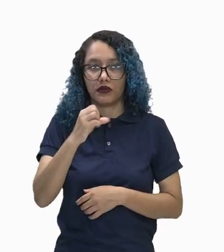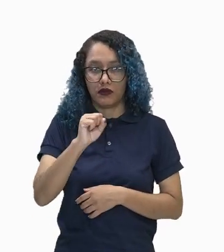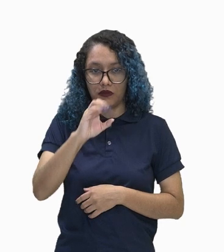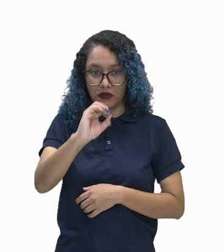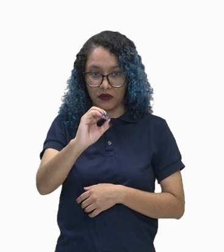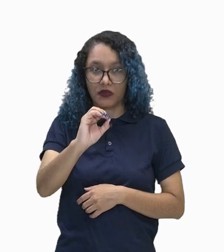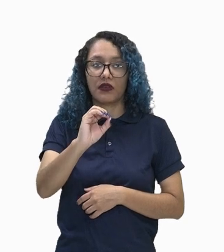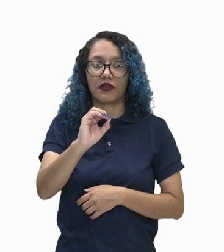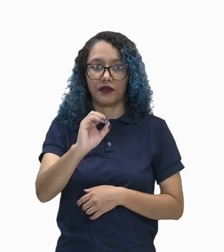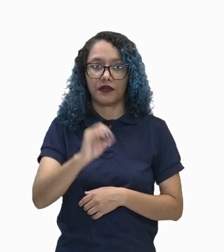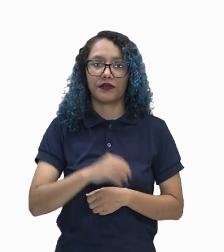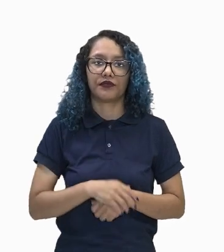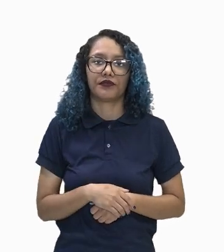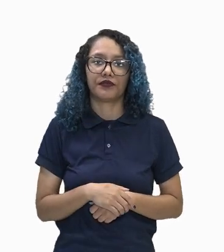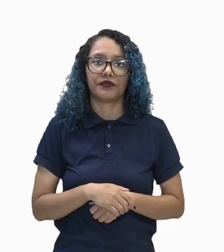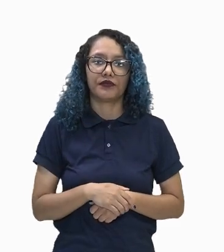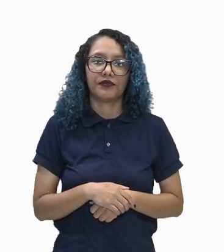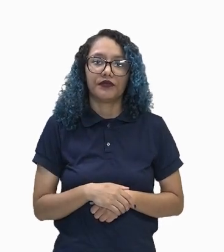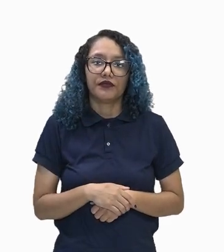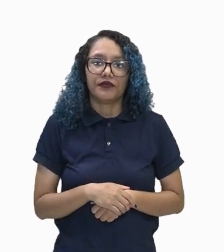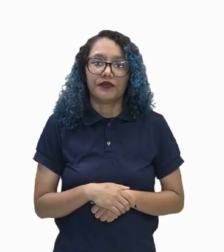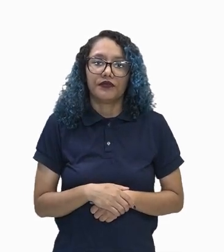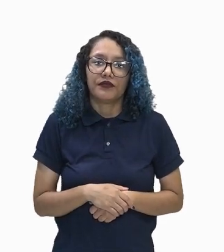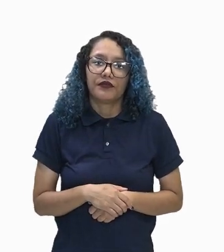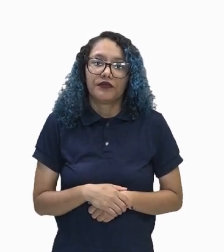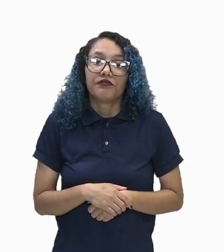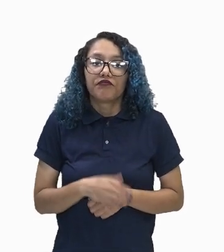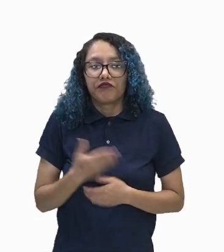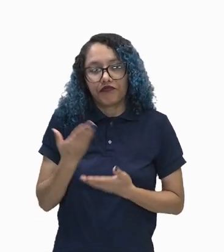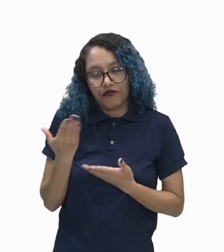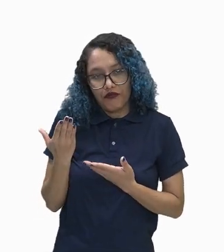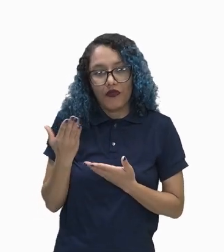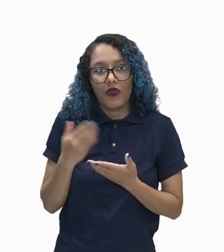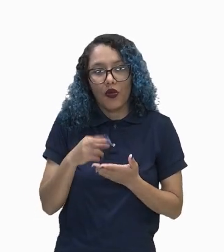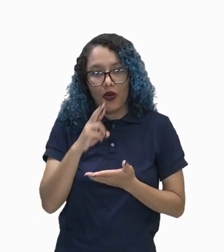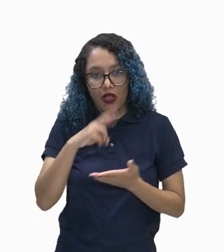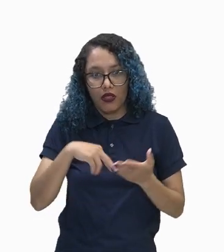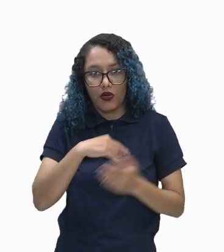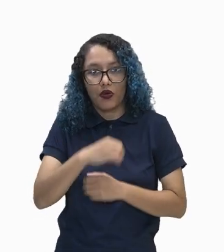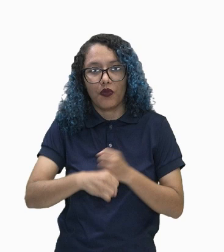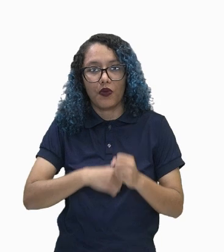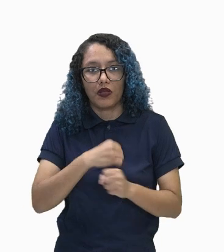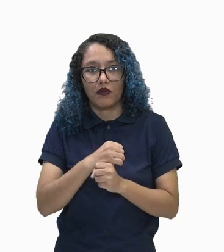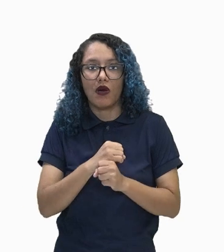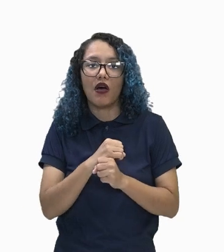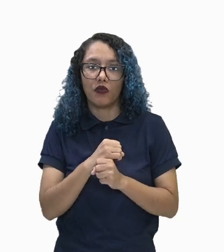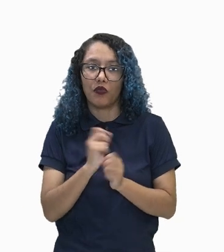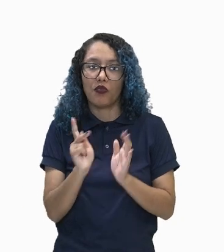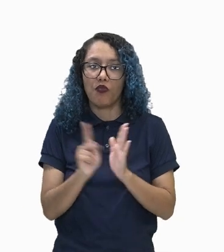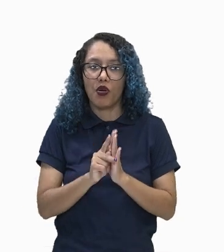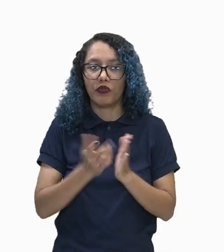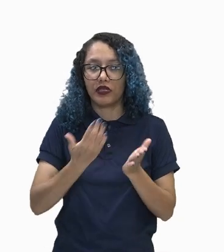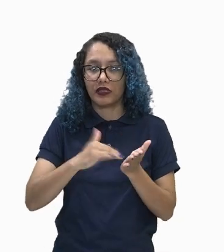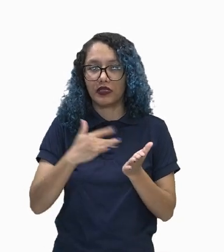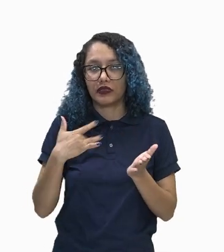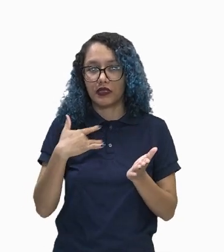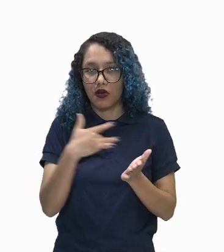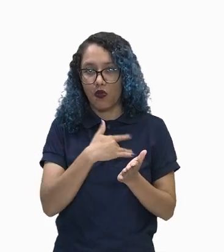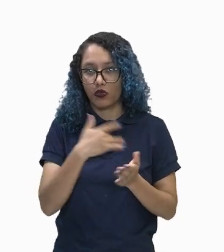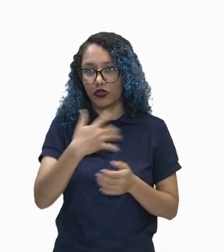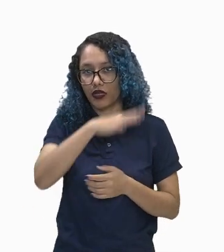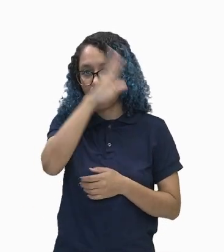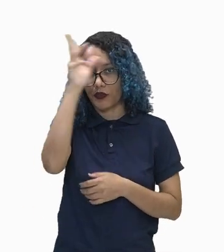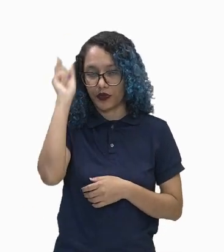480 de AIDS, né, através do relatório anual da Secretaria de Saúde do